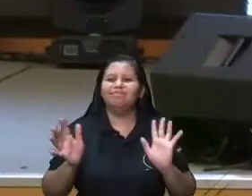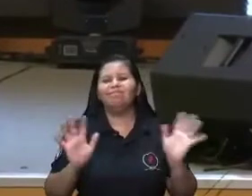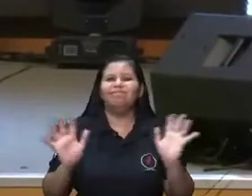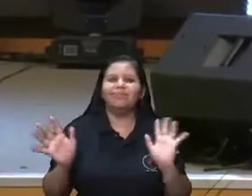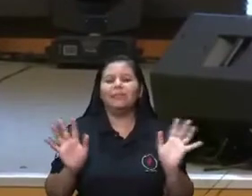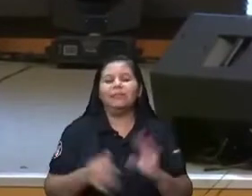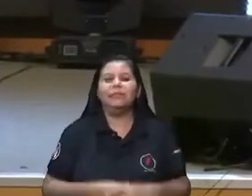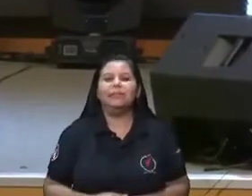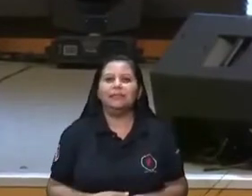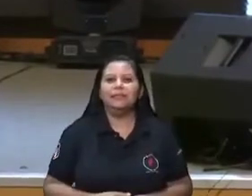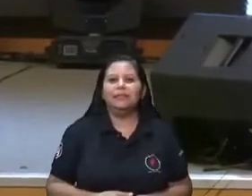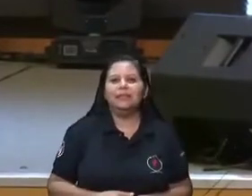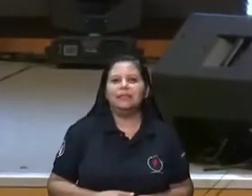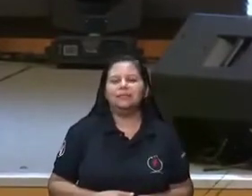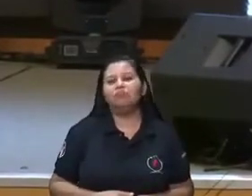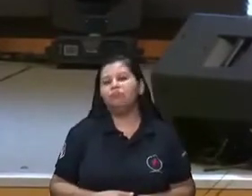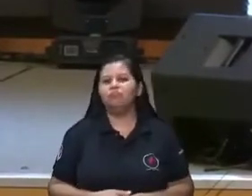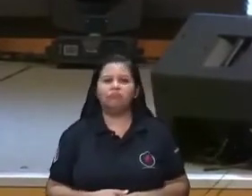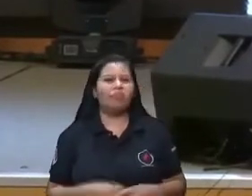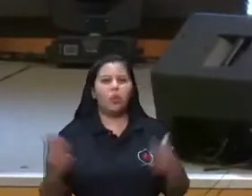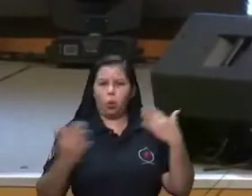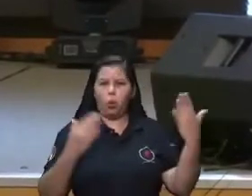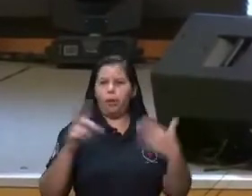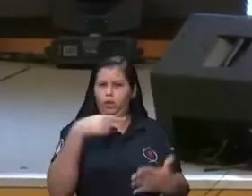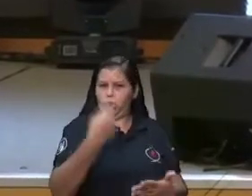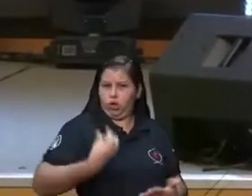Tem dia que eles desaparecem mesmo.